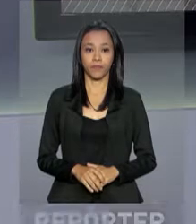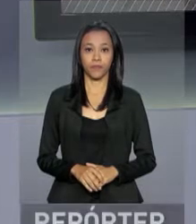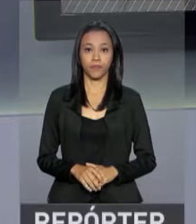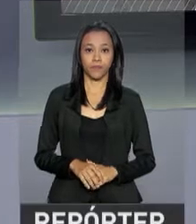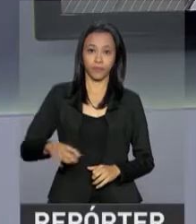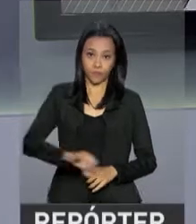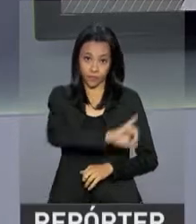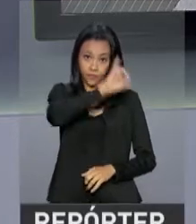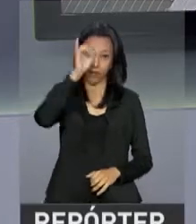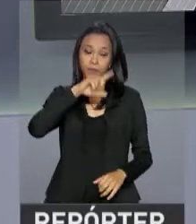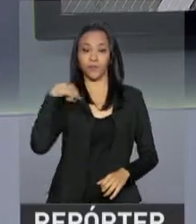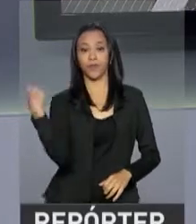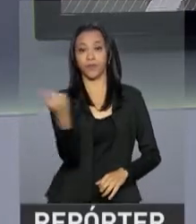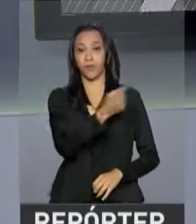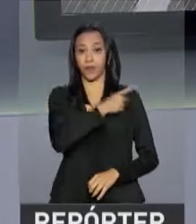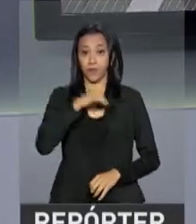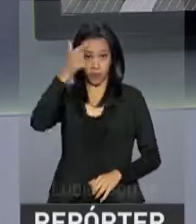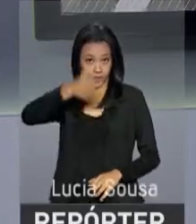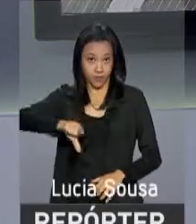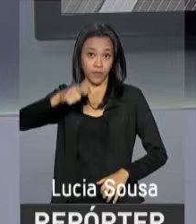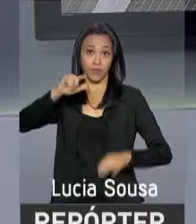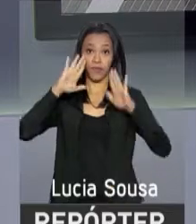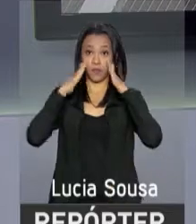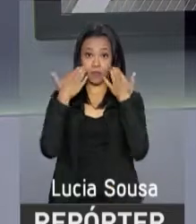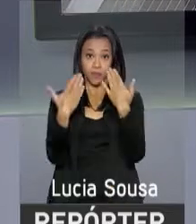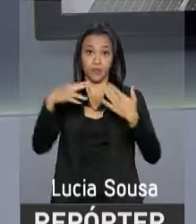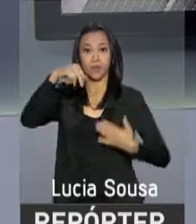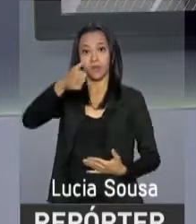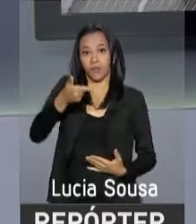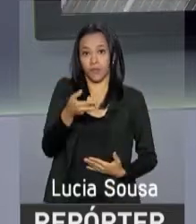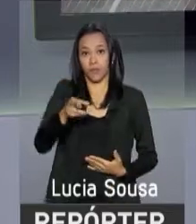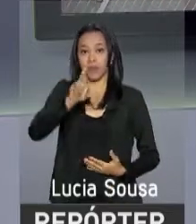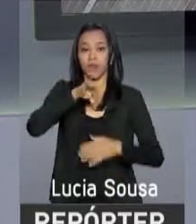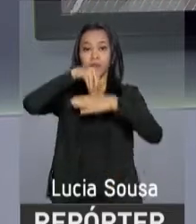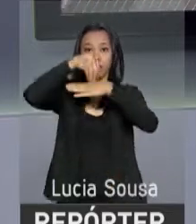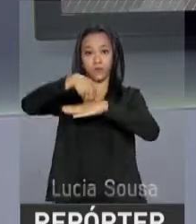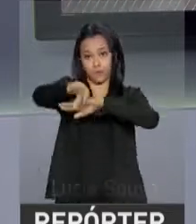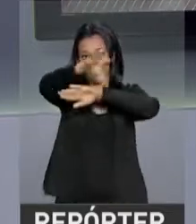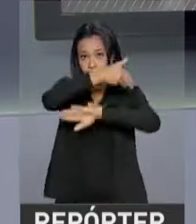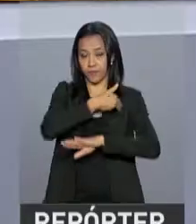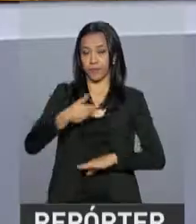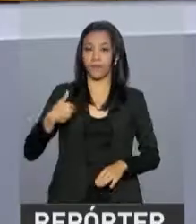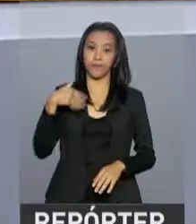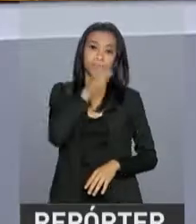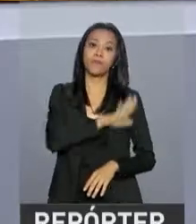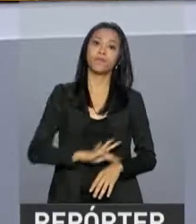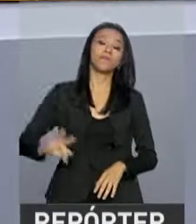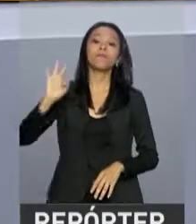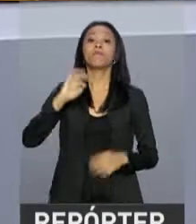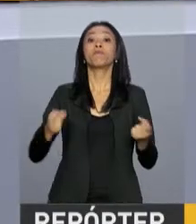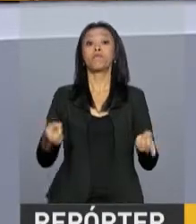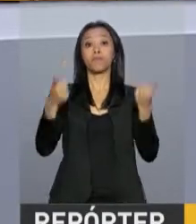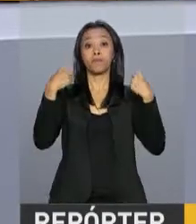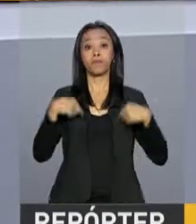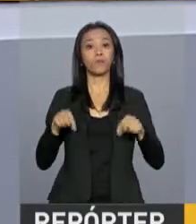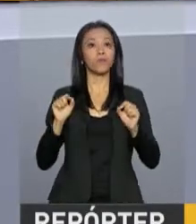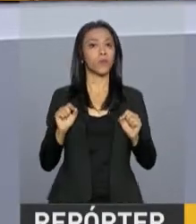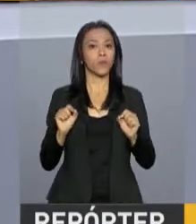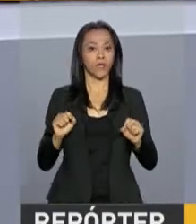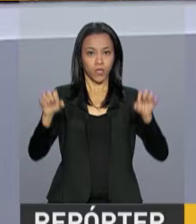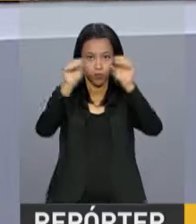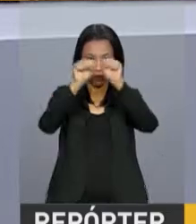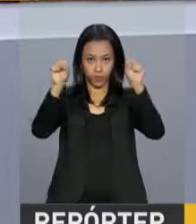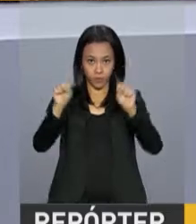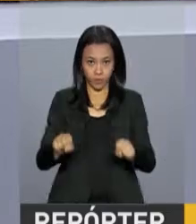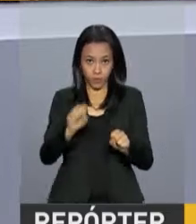lá voltamos com mais uma edição do repórter nbr as notícias do governo federal uma plataforma de adesão aos